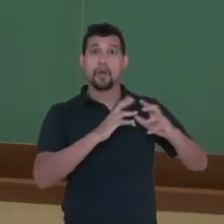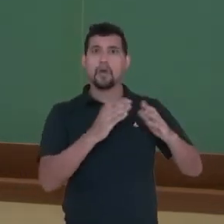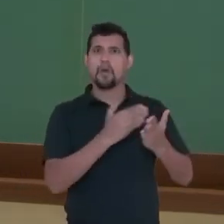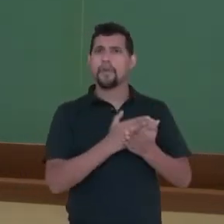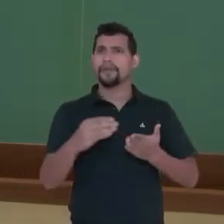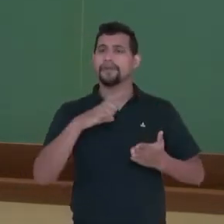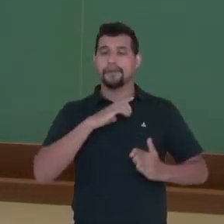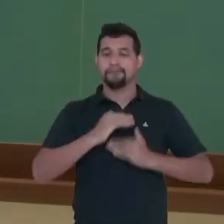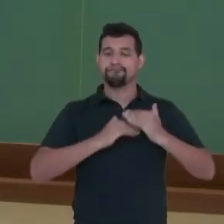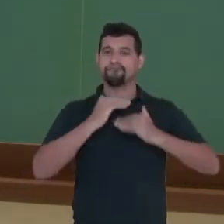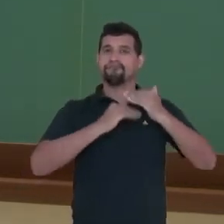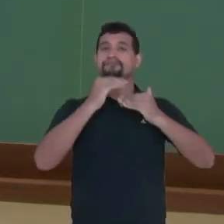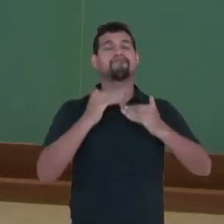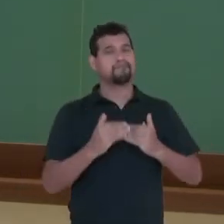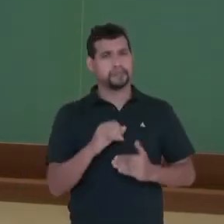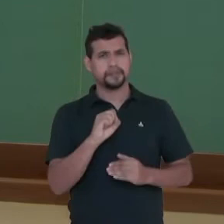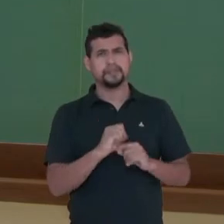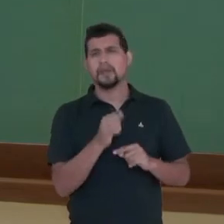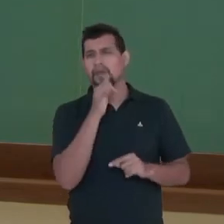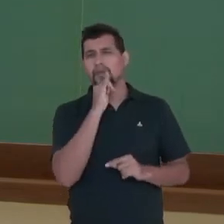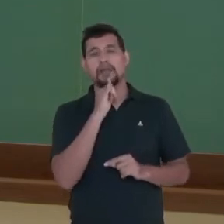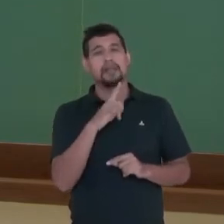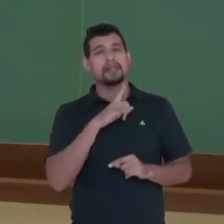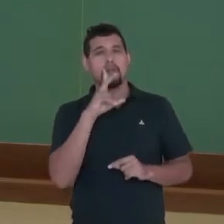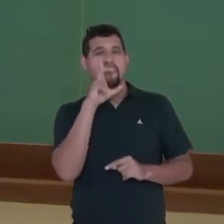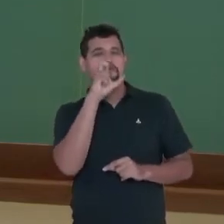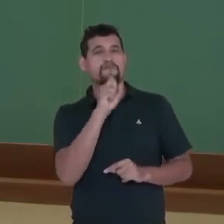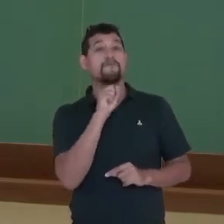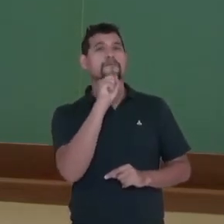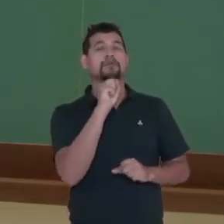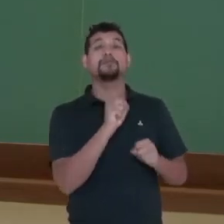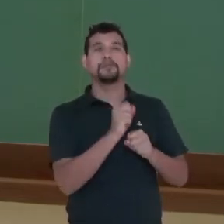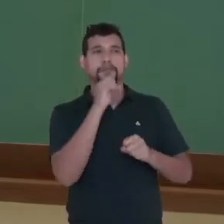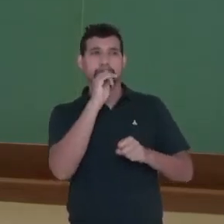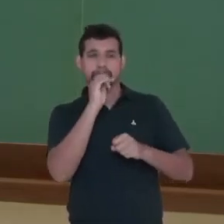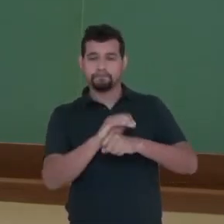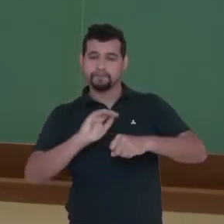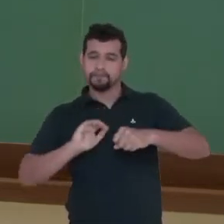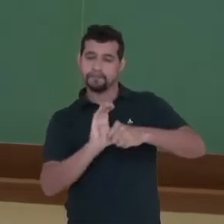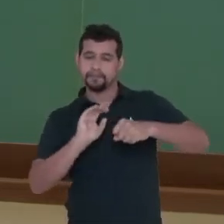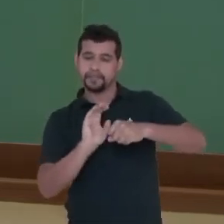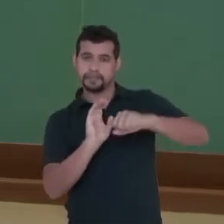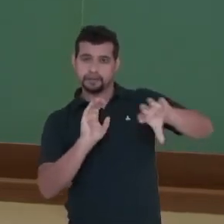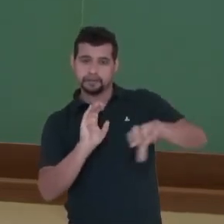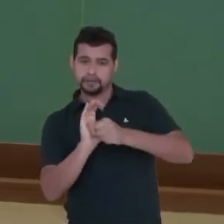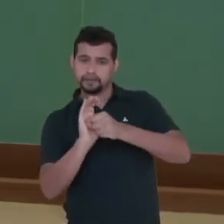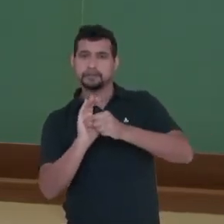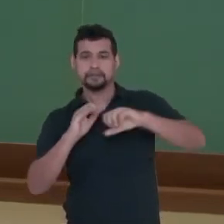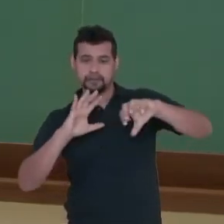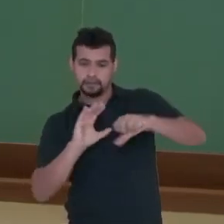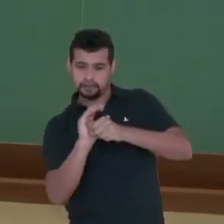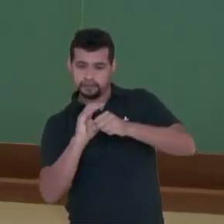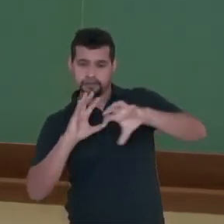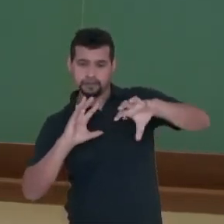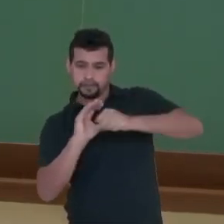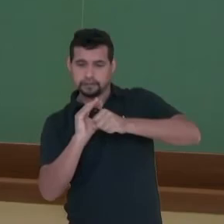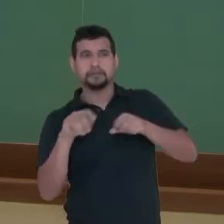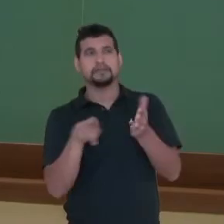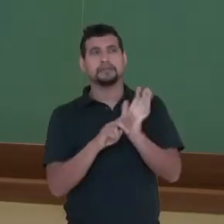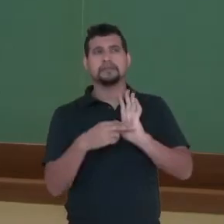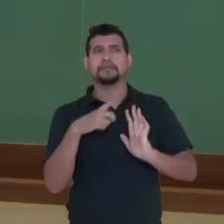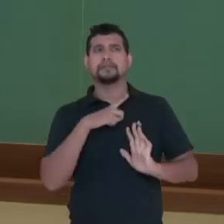sofrer um processo de invaginação. É como se tivesse uma força que empurrasse essa estrutura para dentro, olha. E ela vai ficar